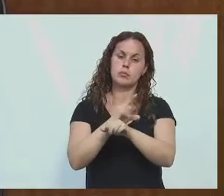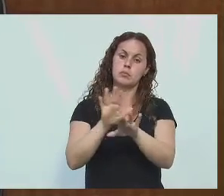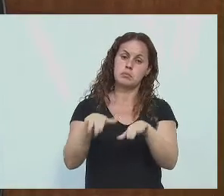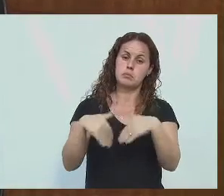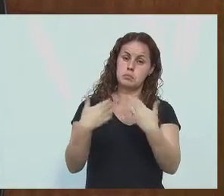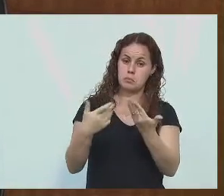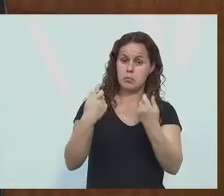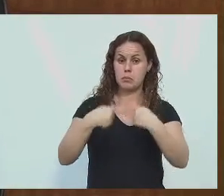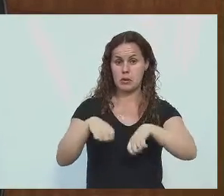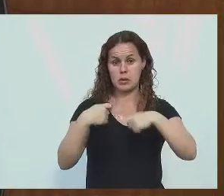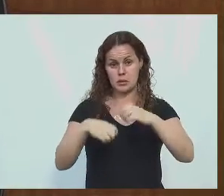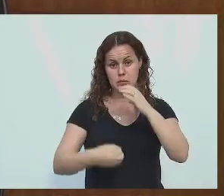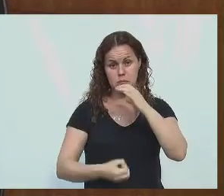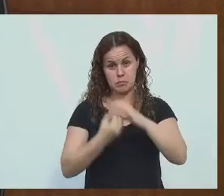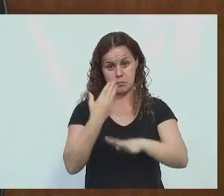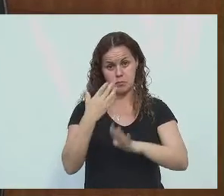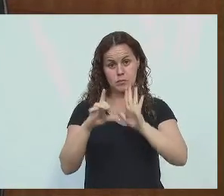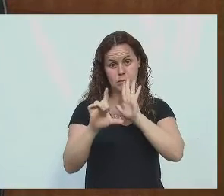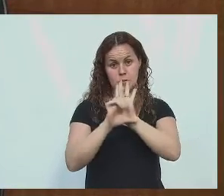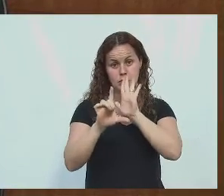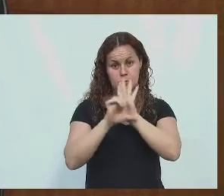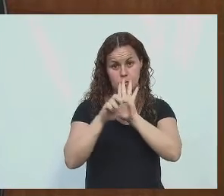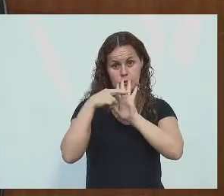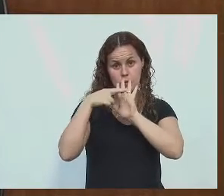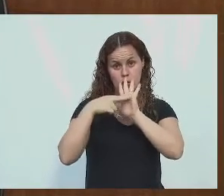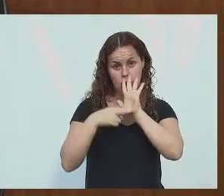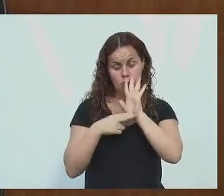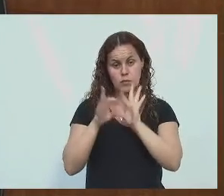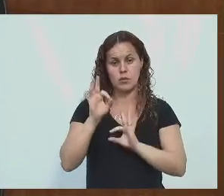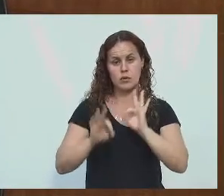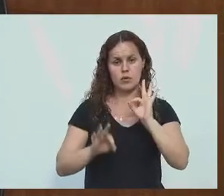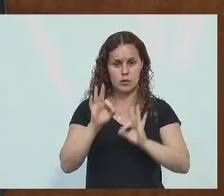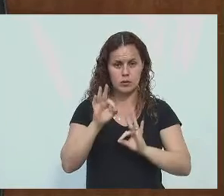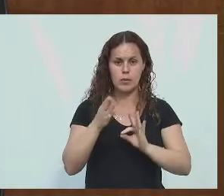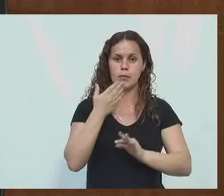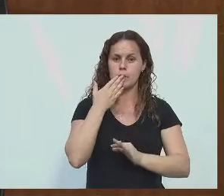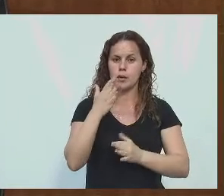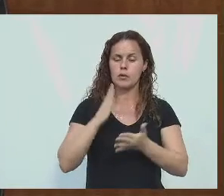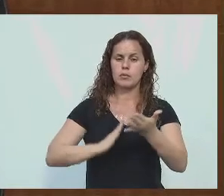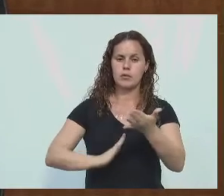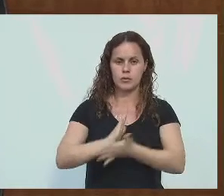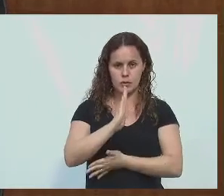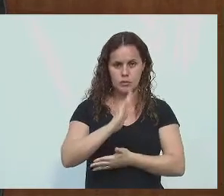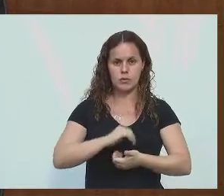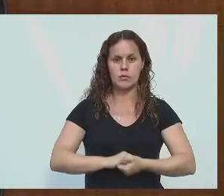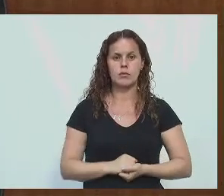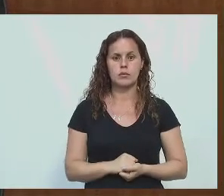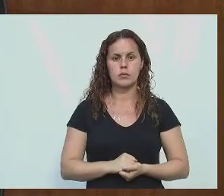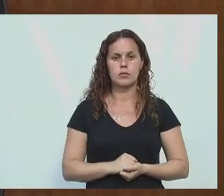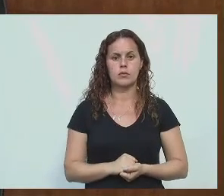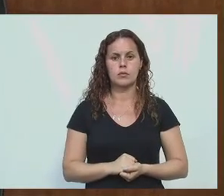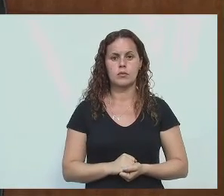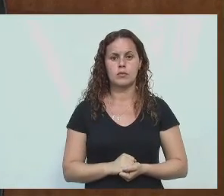criação de uma norma jurídica para disciplinar. Então, peço a aprovação dessas